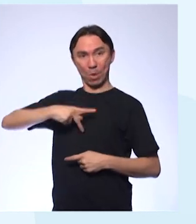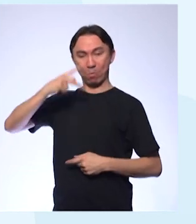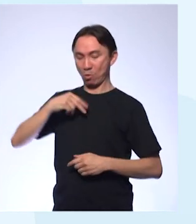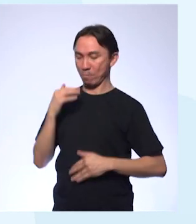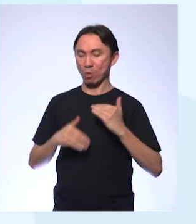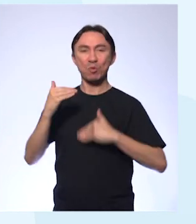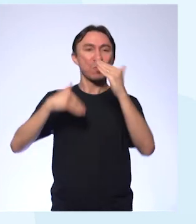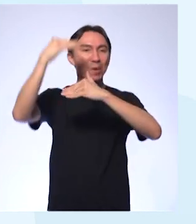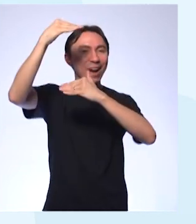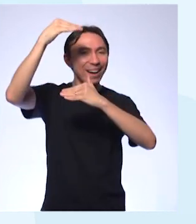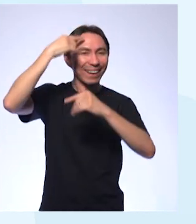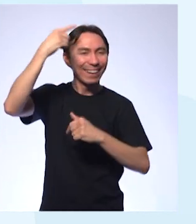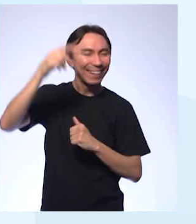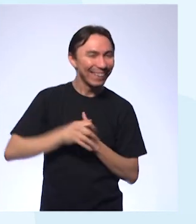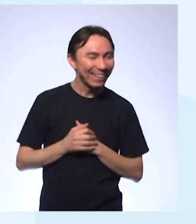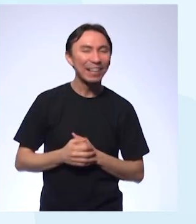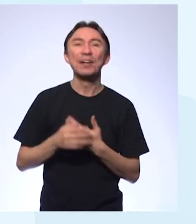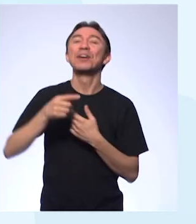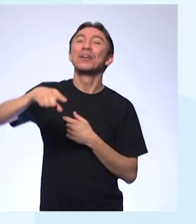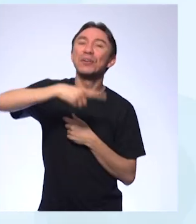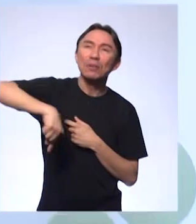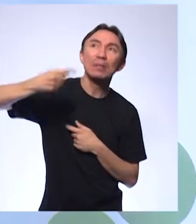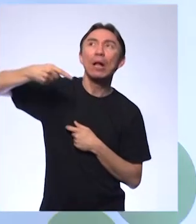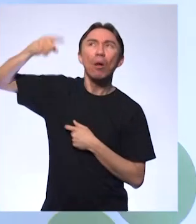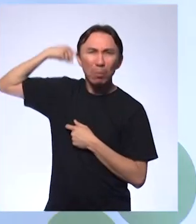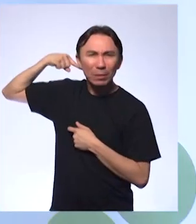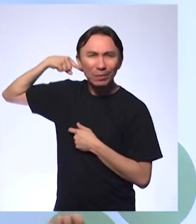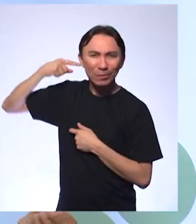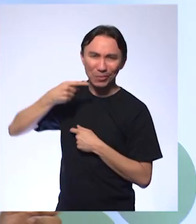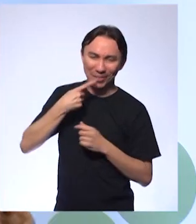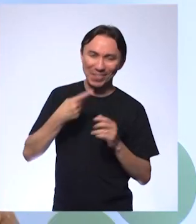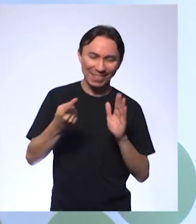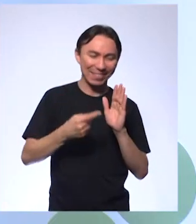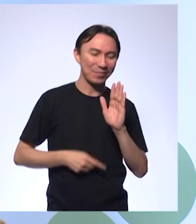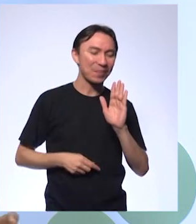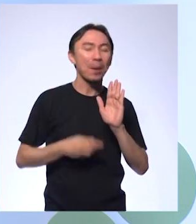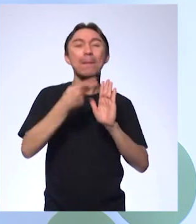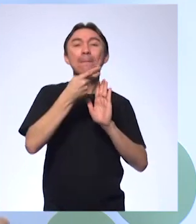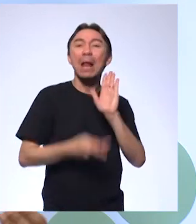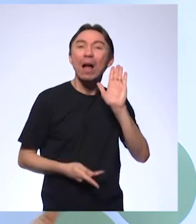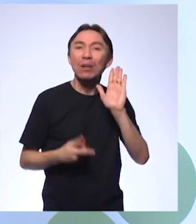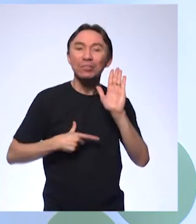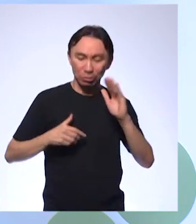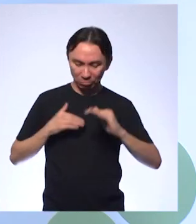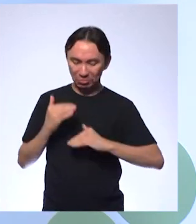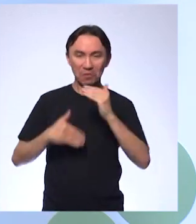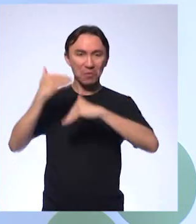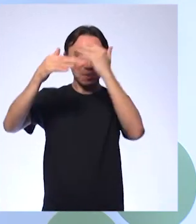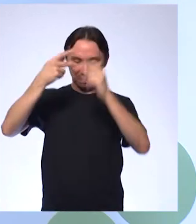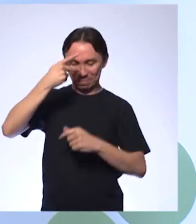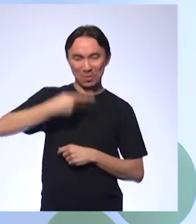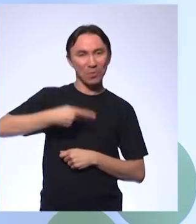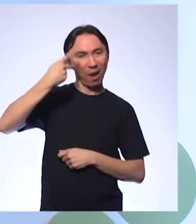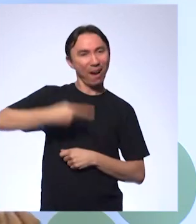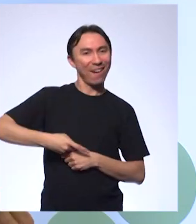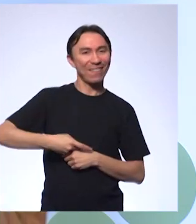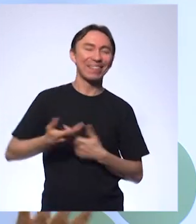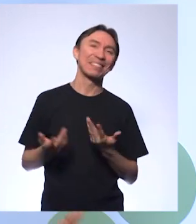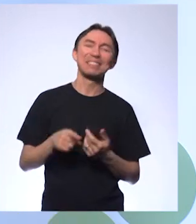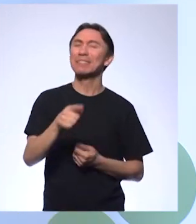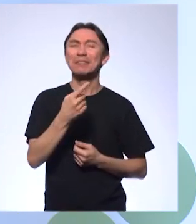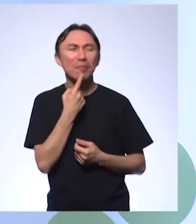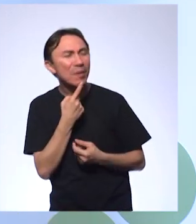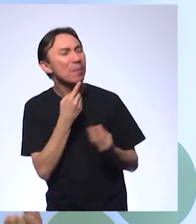falou, né, do plano de desenvolvimento pessoal na aula passada. Então, é importante você se informar sobre a profissão,